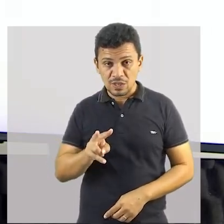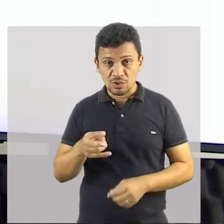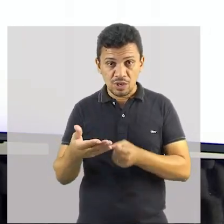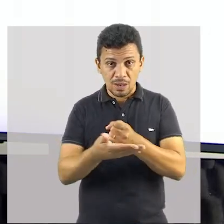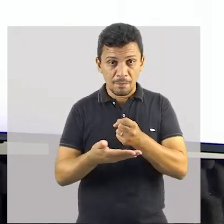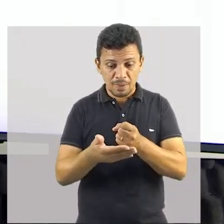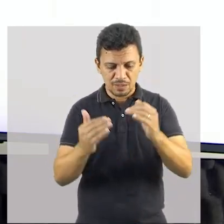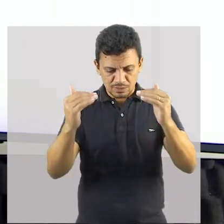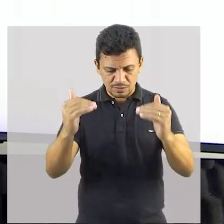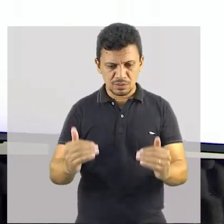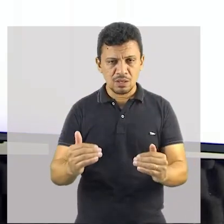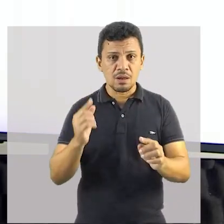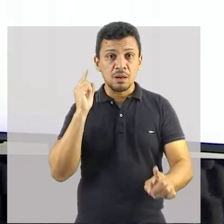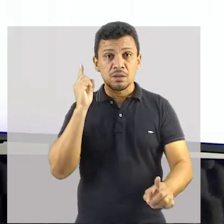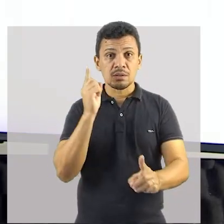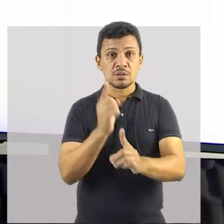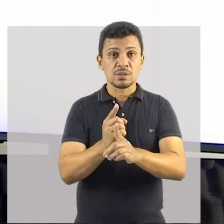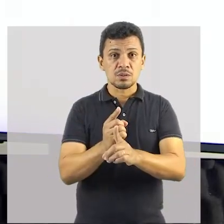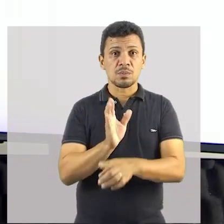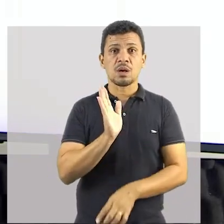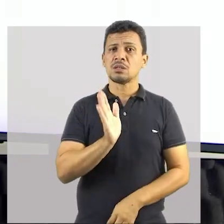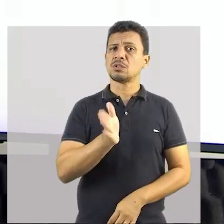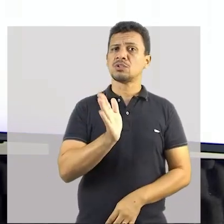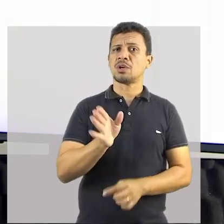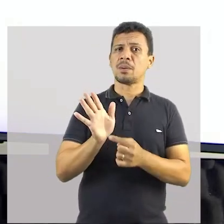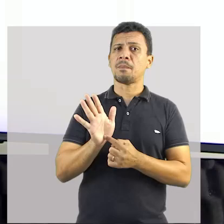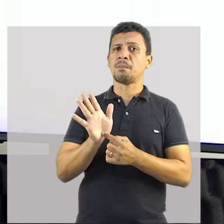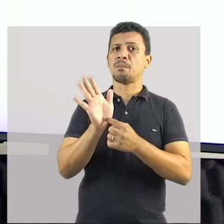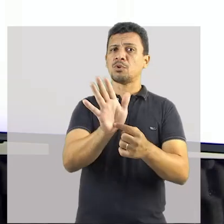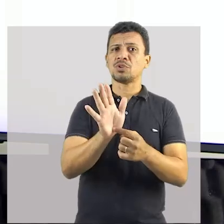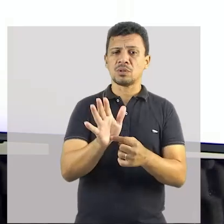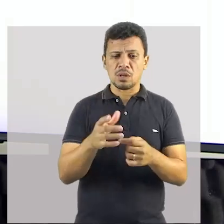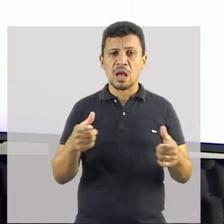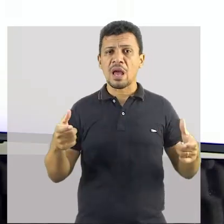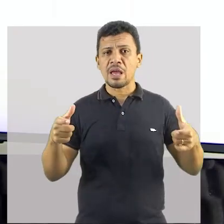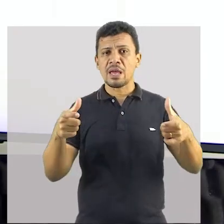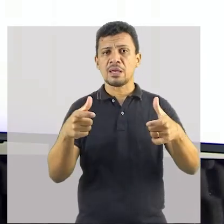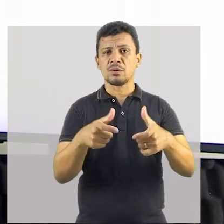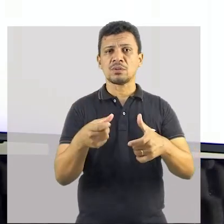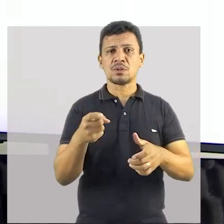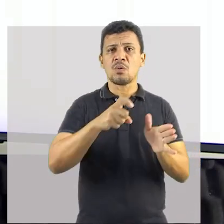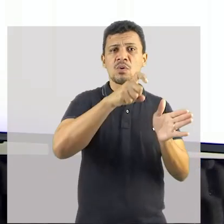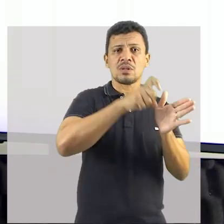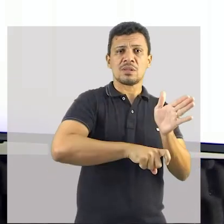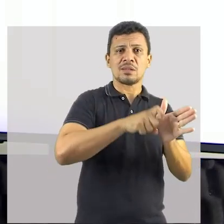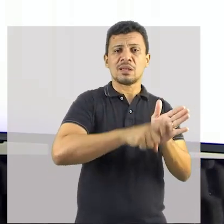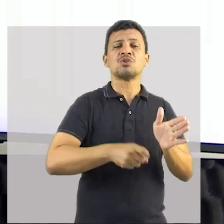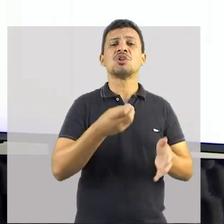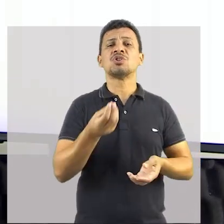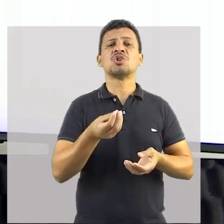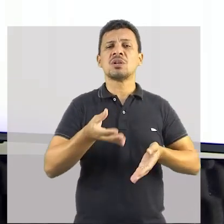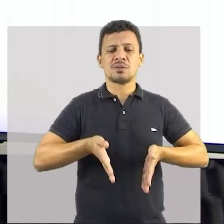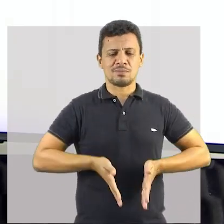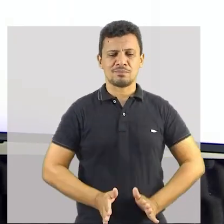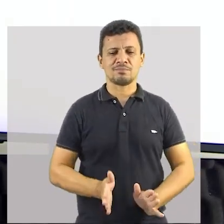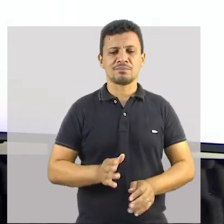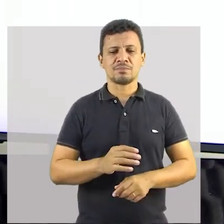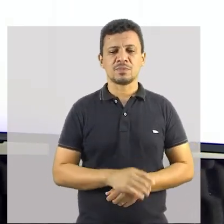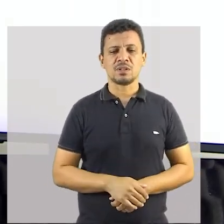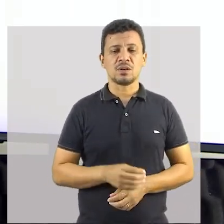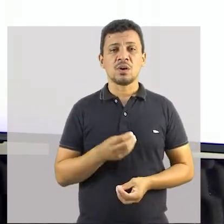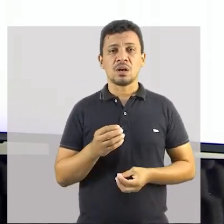base. Descubra se ela já está demonstrando uma redução da natalidade. Como é que eu vou saber isso, Saulo? Está aqui,